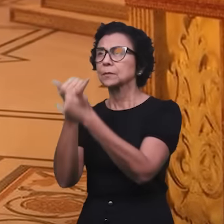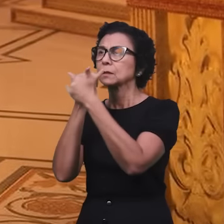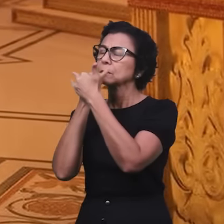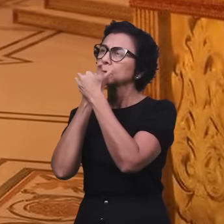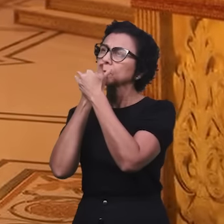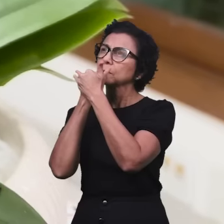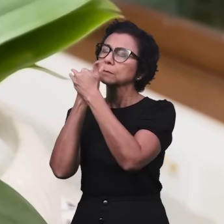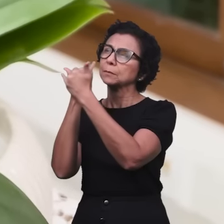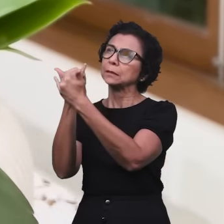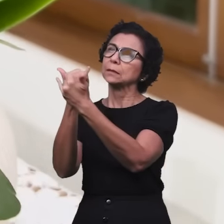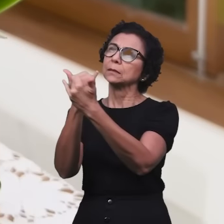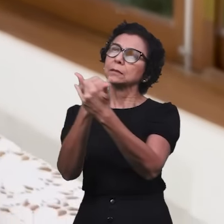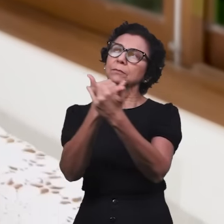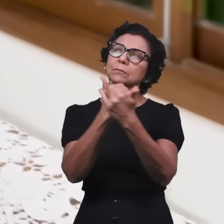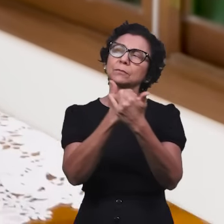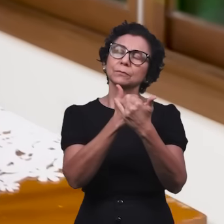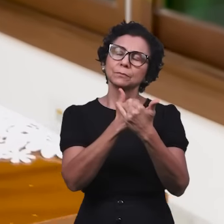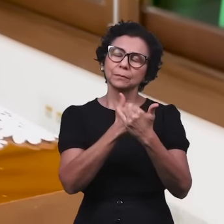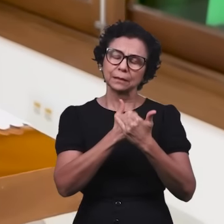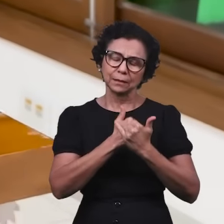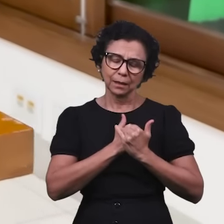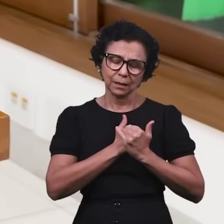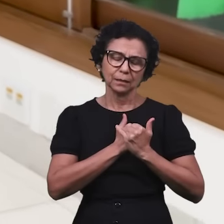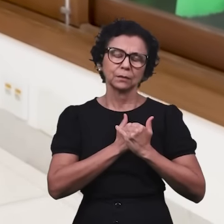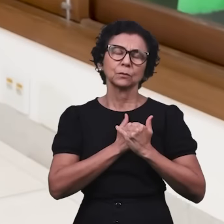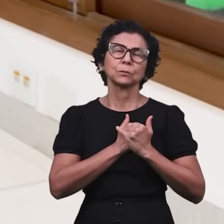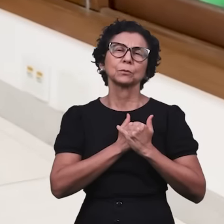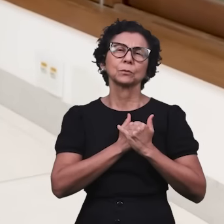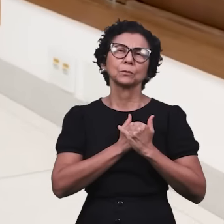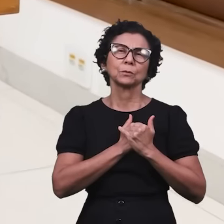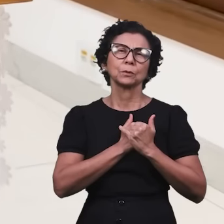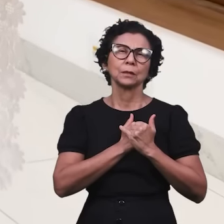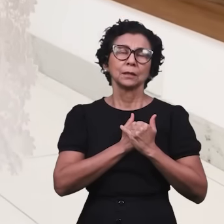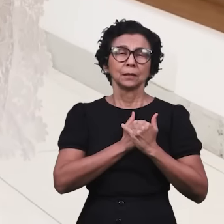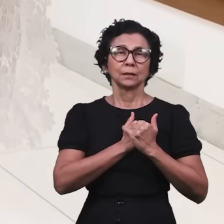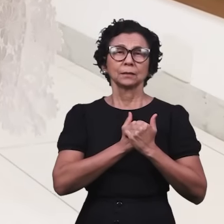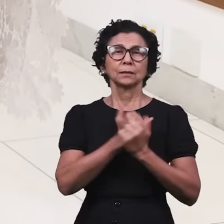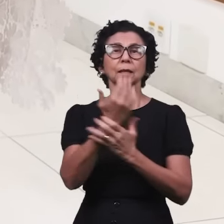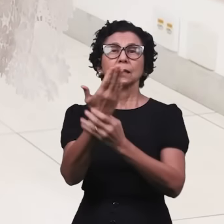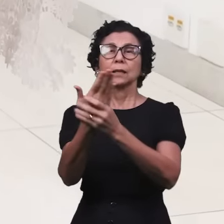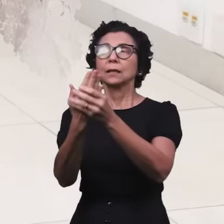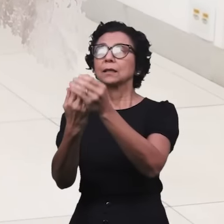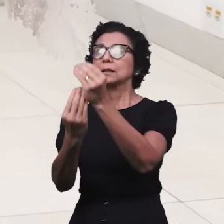Santos, perdoa-me do meu pecado,